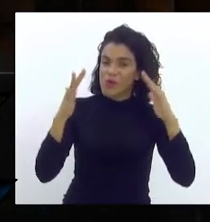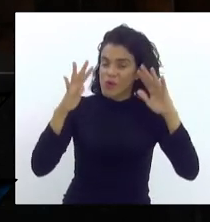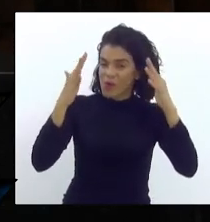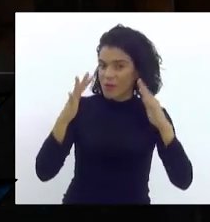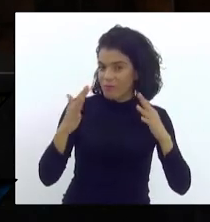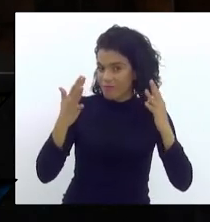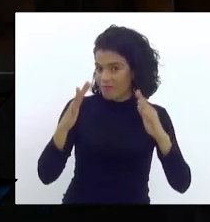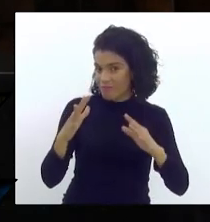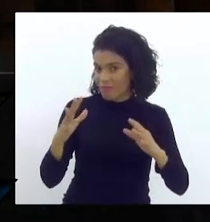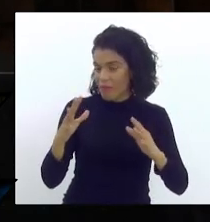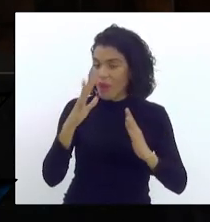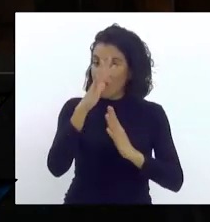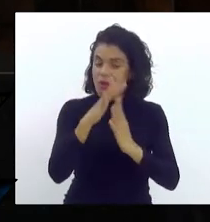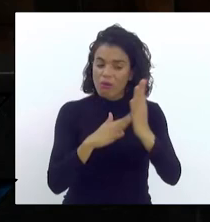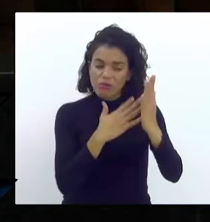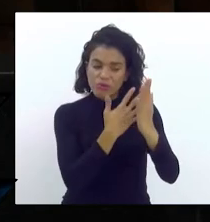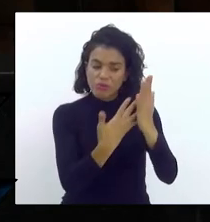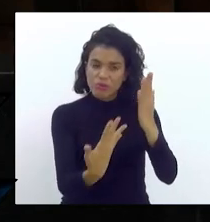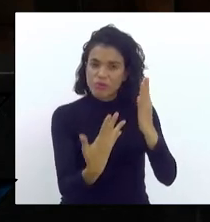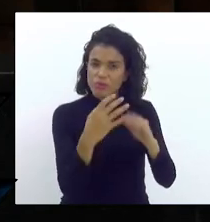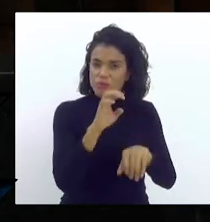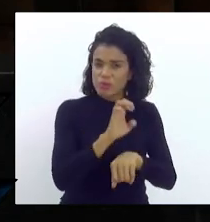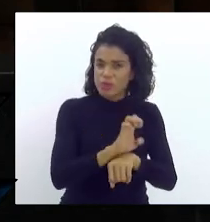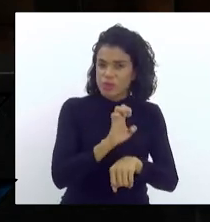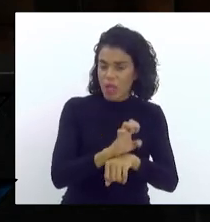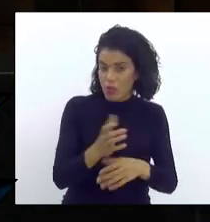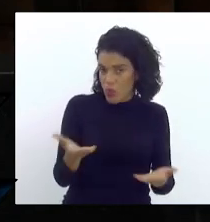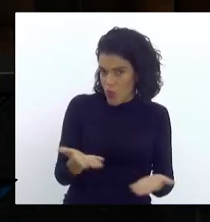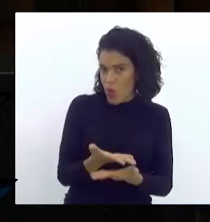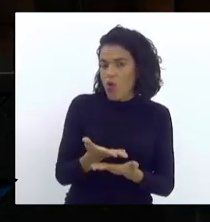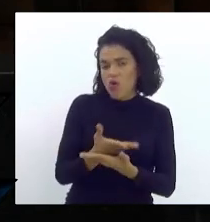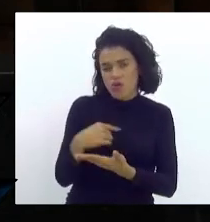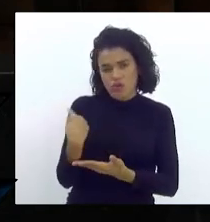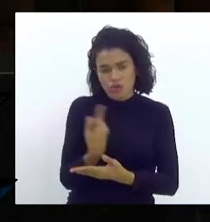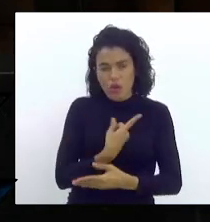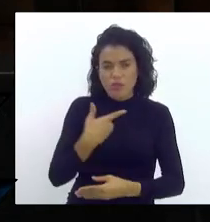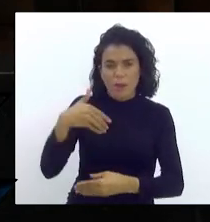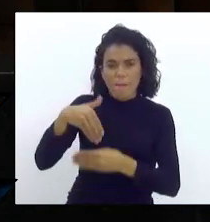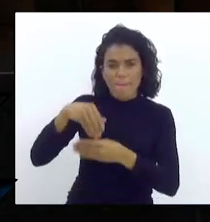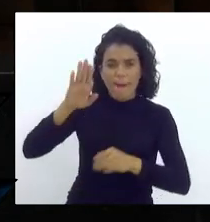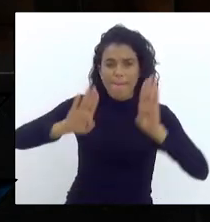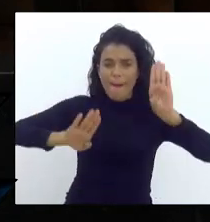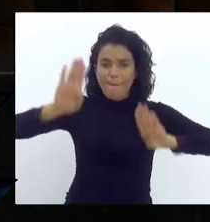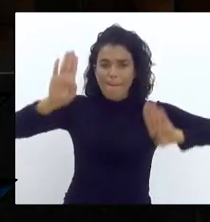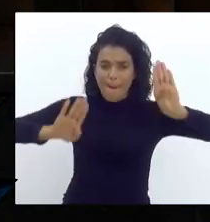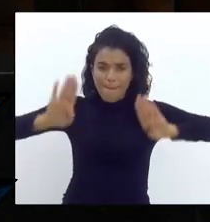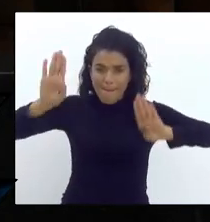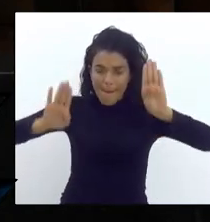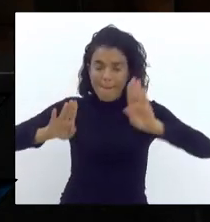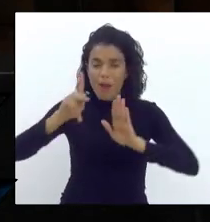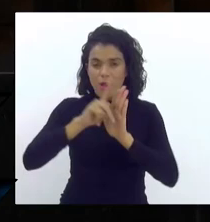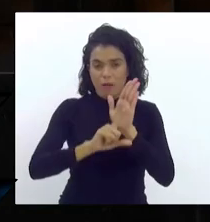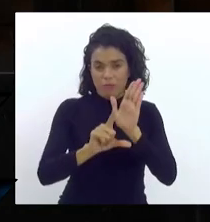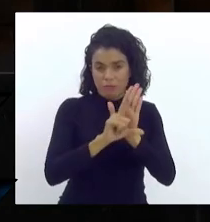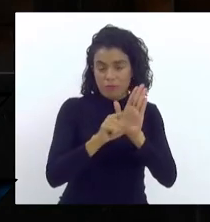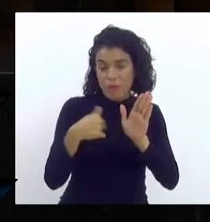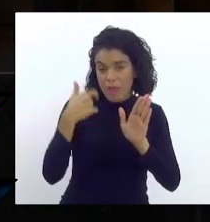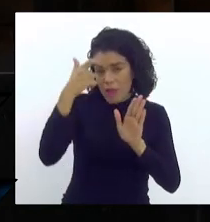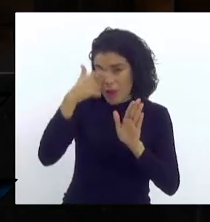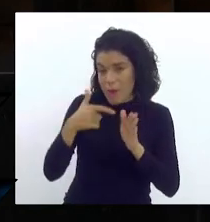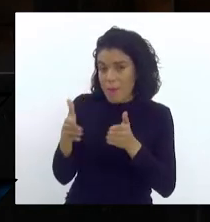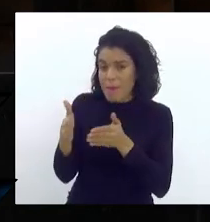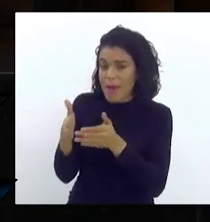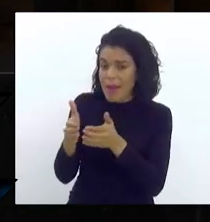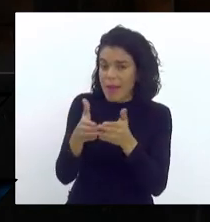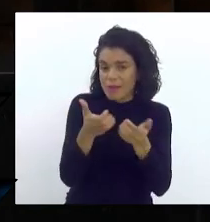do calendário do nosso Estado. Então, hoje nós vamos votar esse projeto, e eu peço